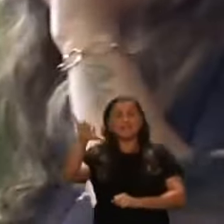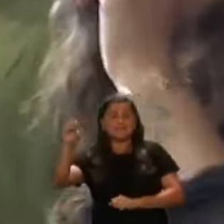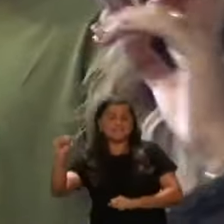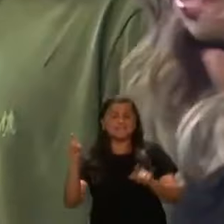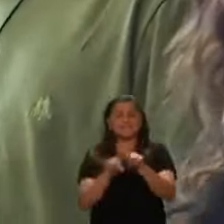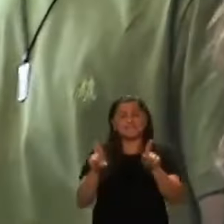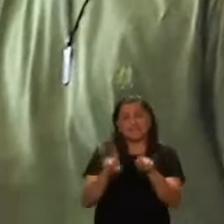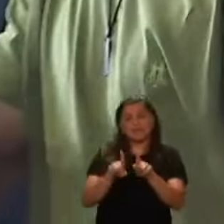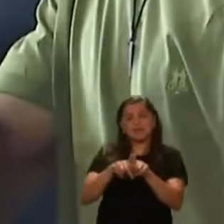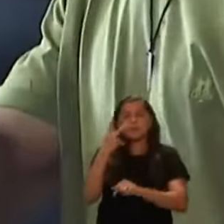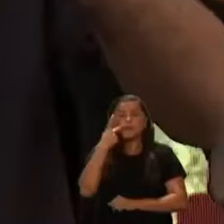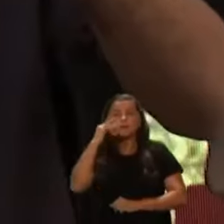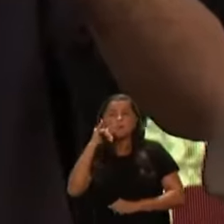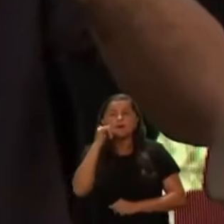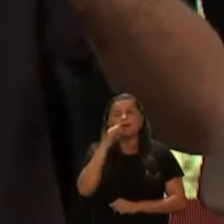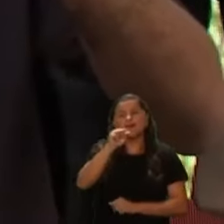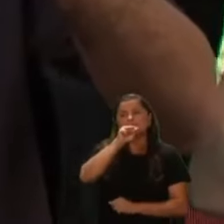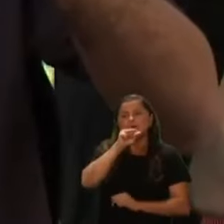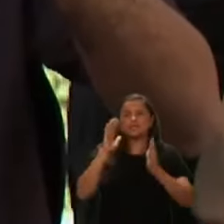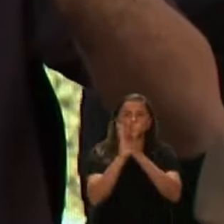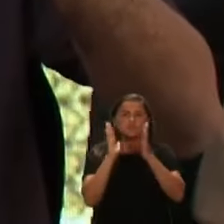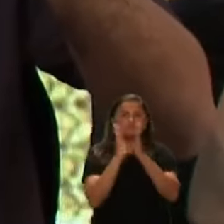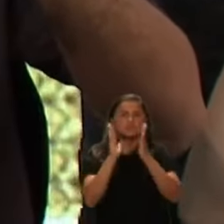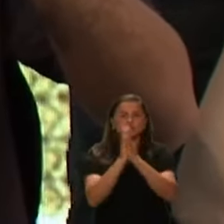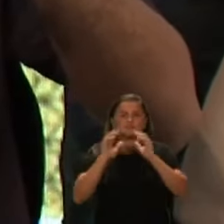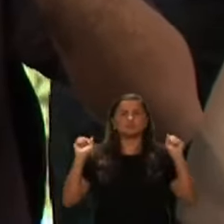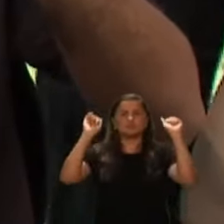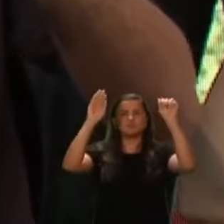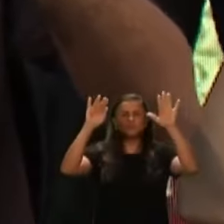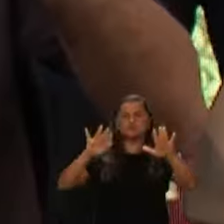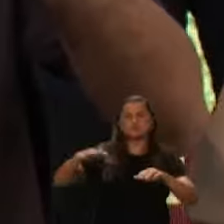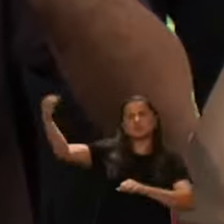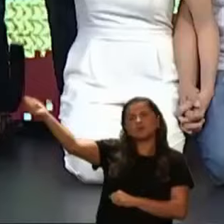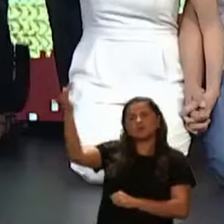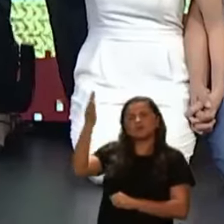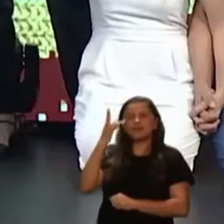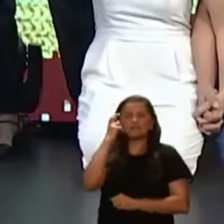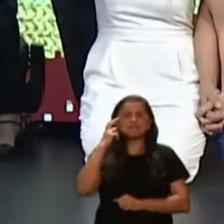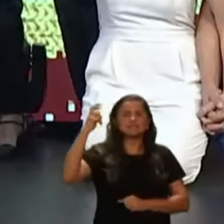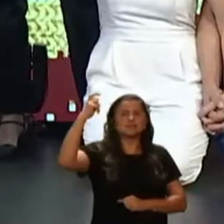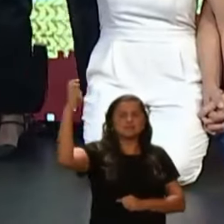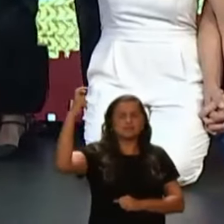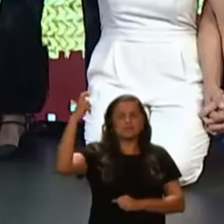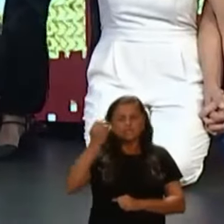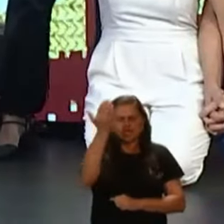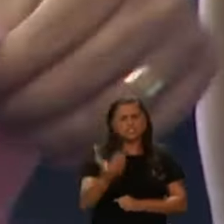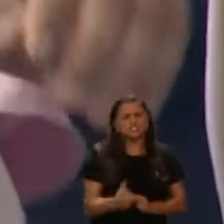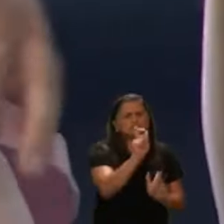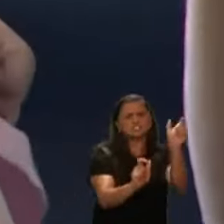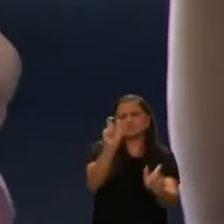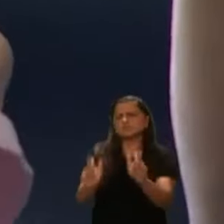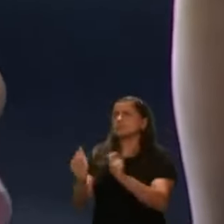Elisa. Nós oramos para que o Senhor conceda a eles também graça e sabedoria diante do Senhor e dos homens, para que eles sejam